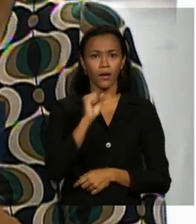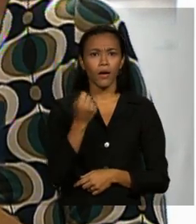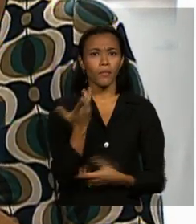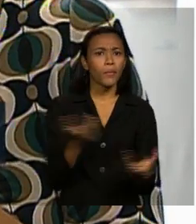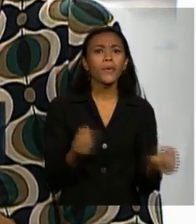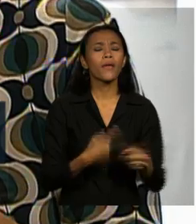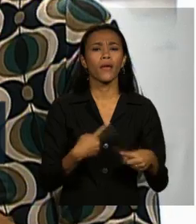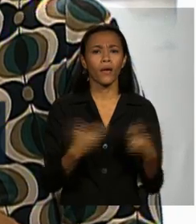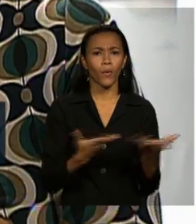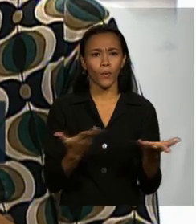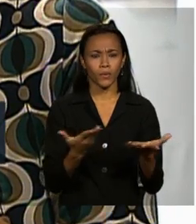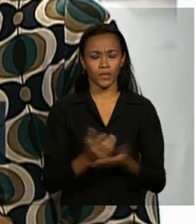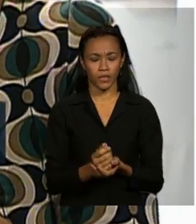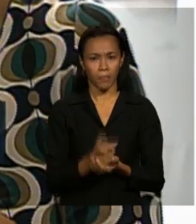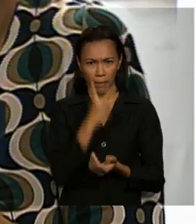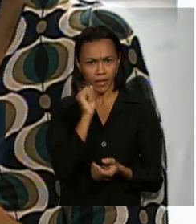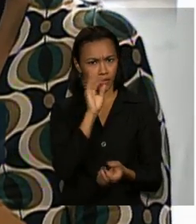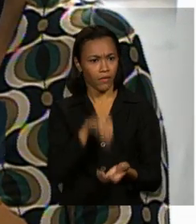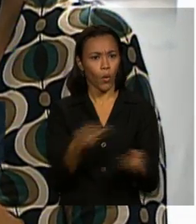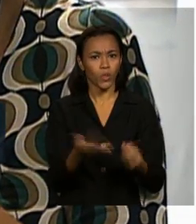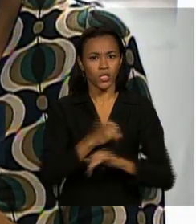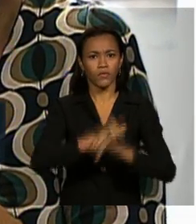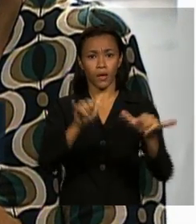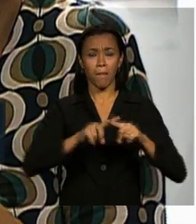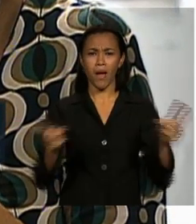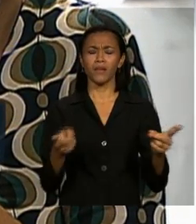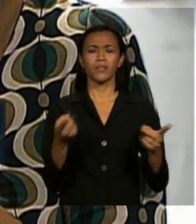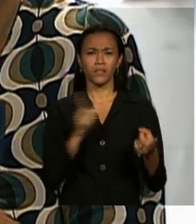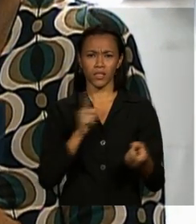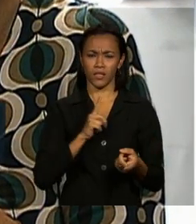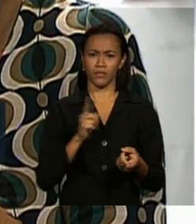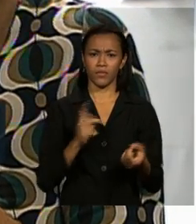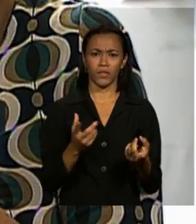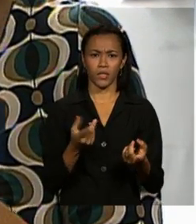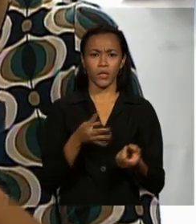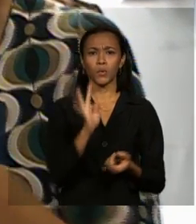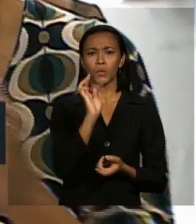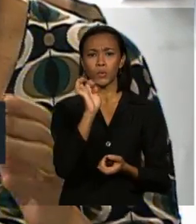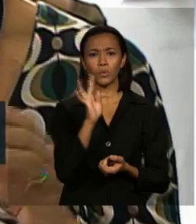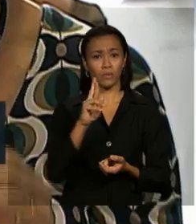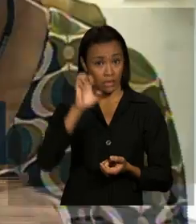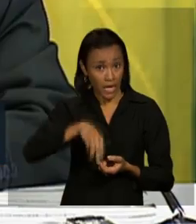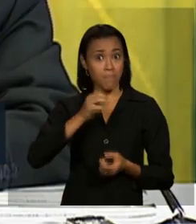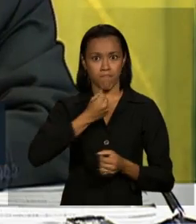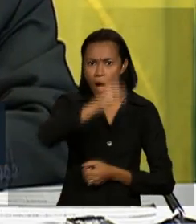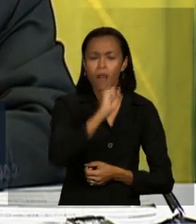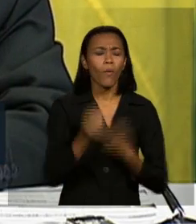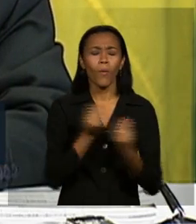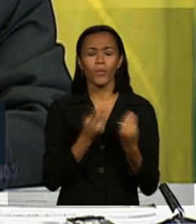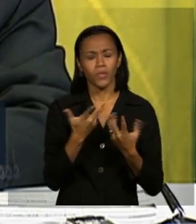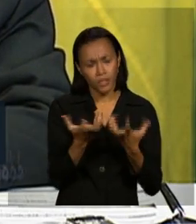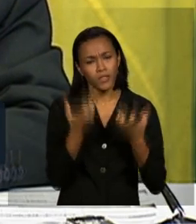porque segundo se circulou tava cotado né e mas teve uma formalidade em relação ao trembala hoje que eu gostaria que o senhor explicasse Obrigada